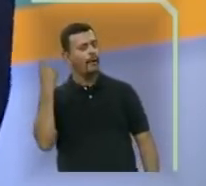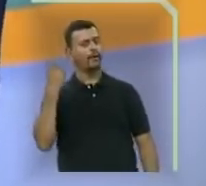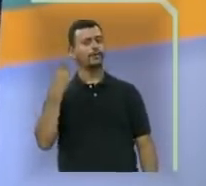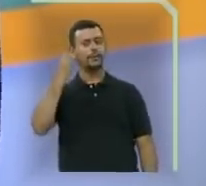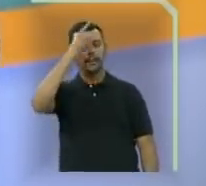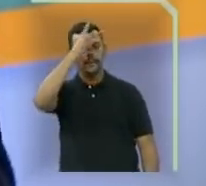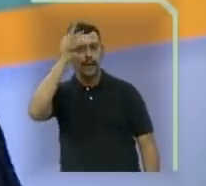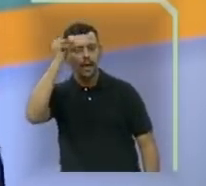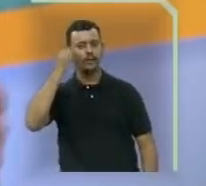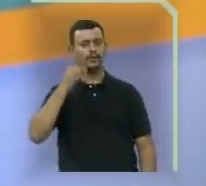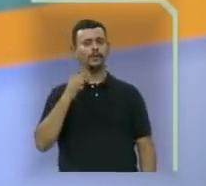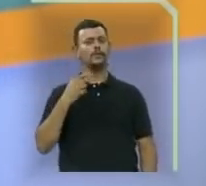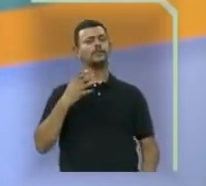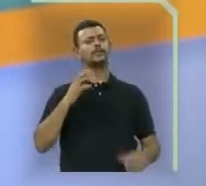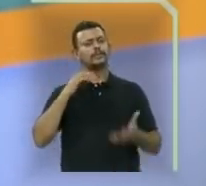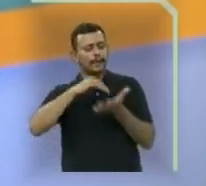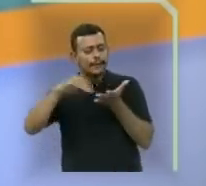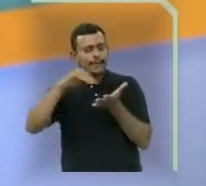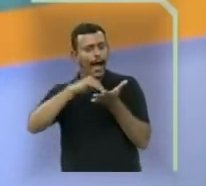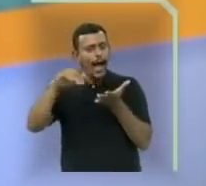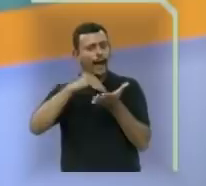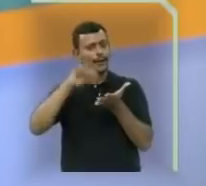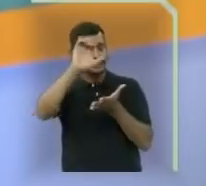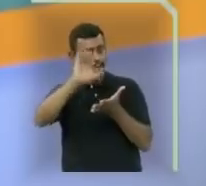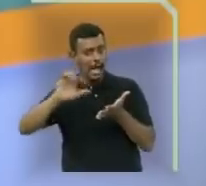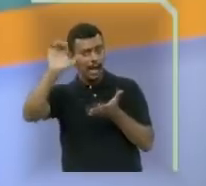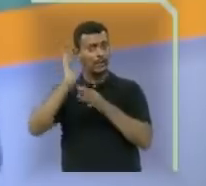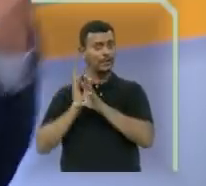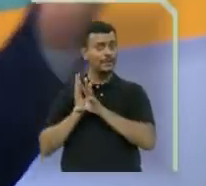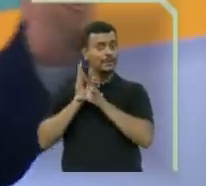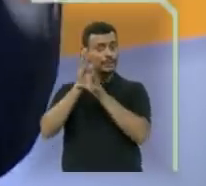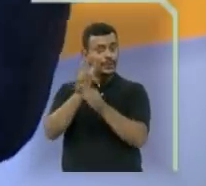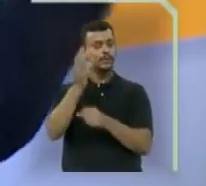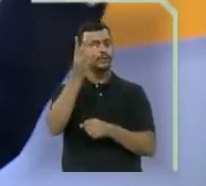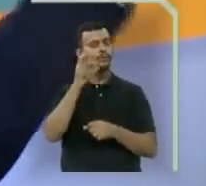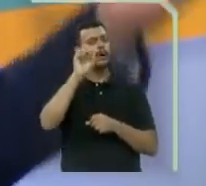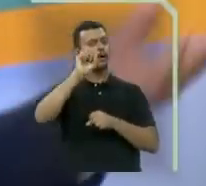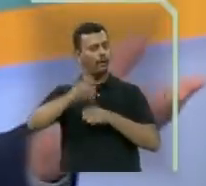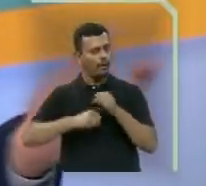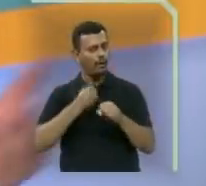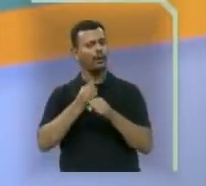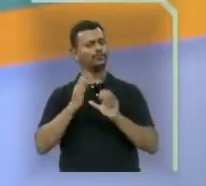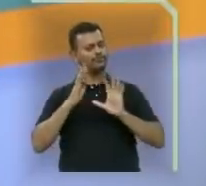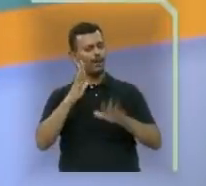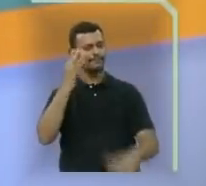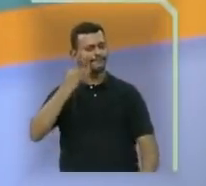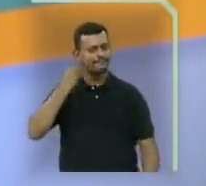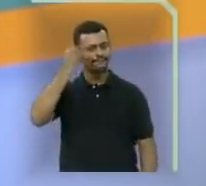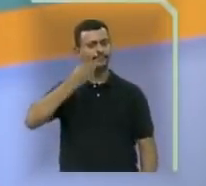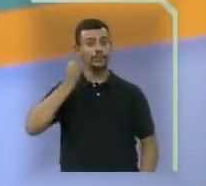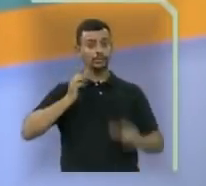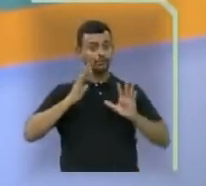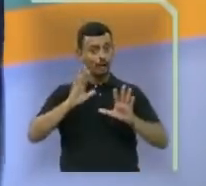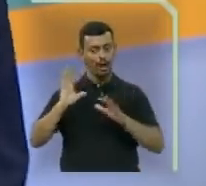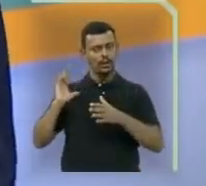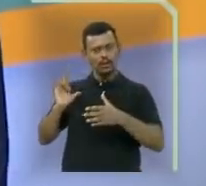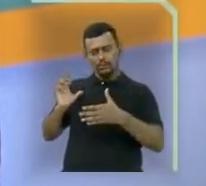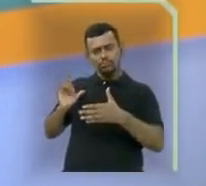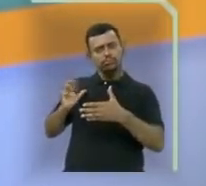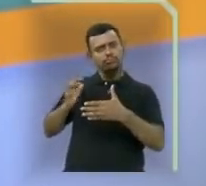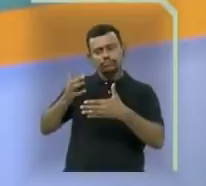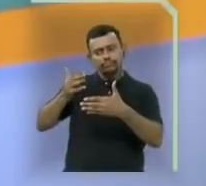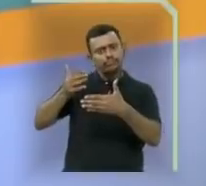Estado, vice-governador, tenho mais de 30 anos aí de vida pública, não é? Me preparei para cada uma das fases que eu achei que deveria